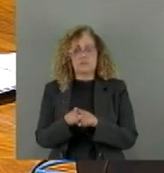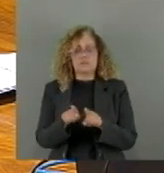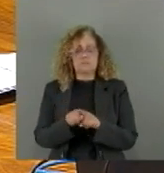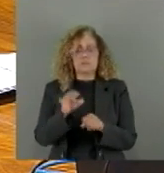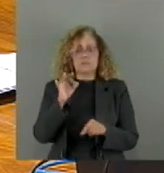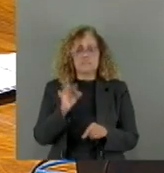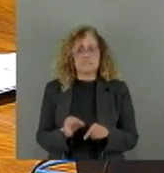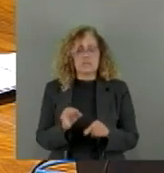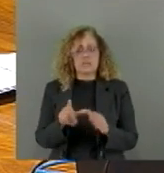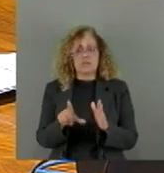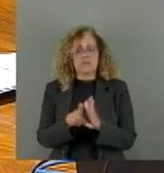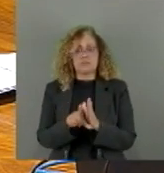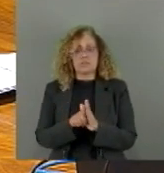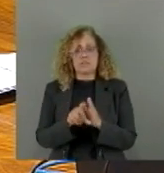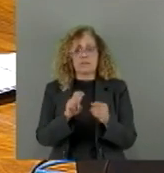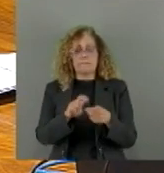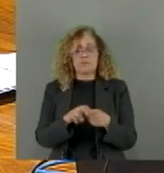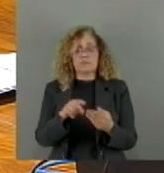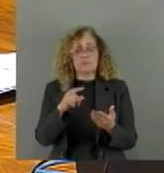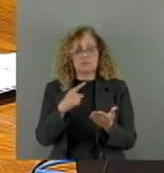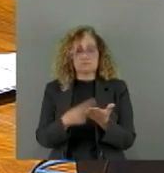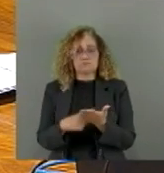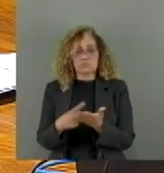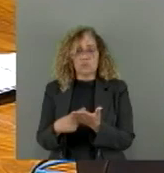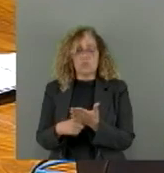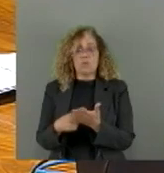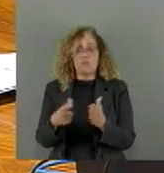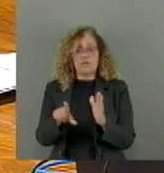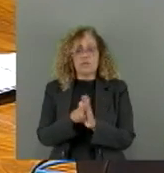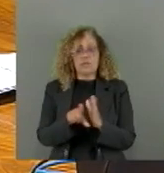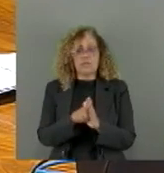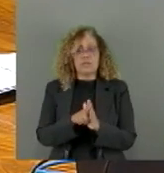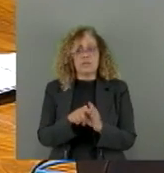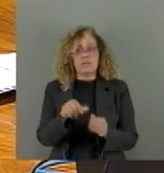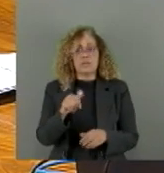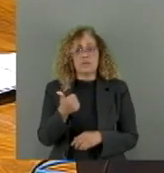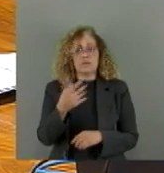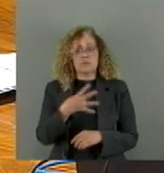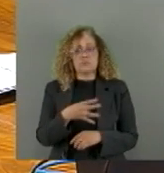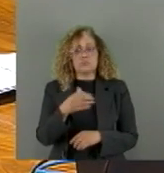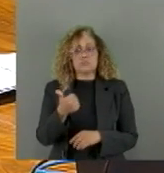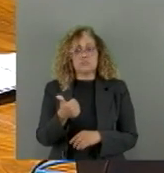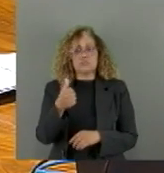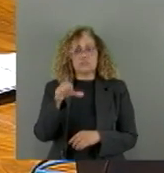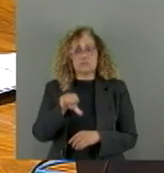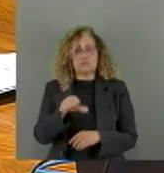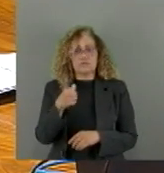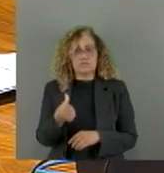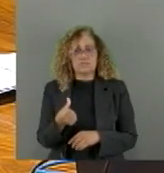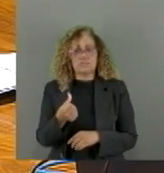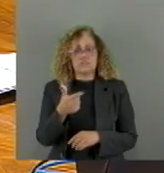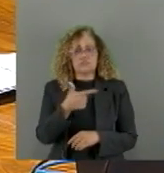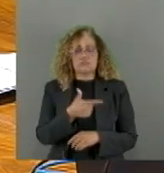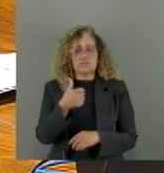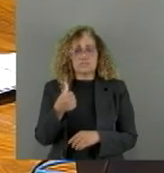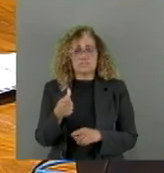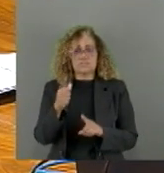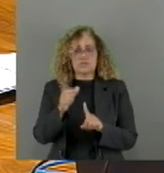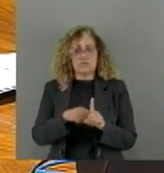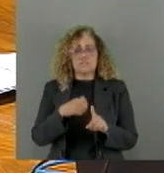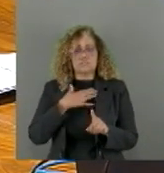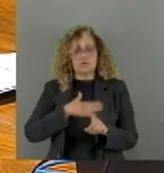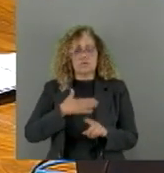leis. Igualmente, cumpre informar que a Lei número 14.196, de 26 de agosto de